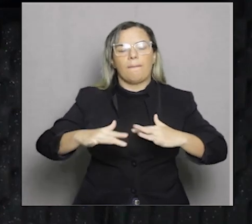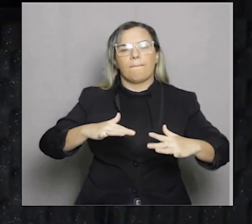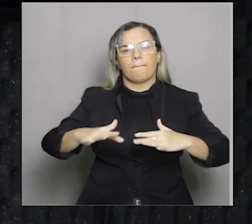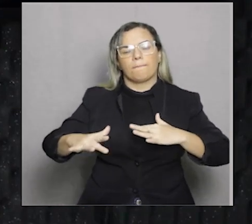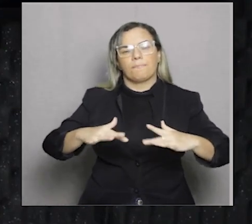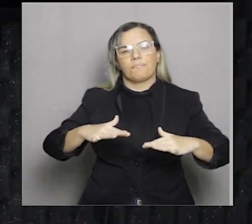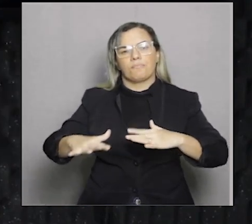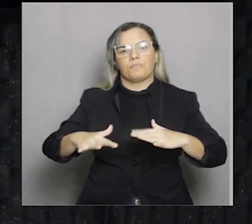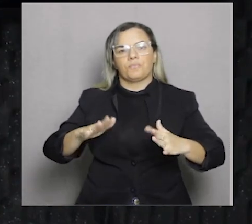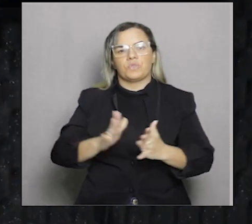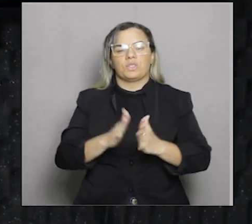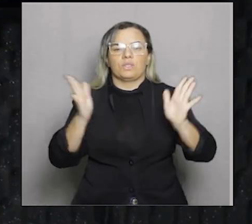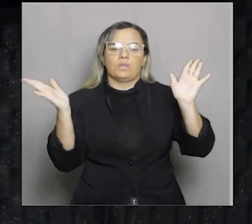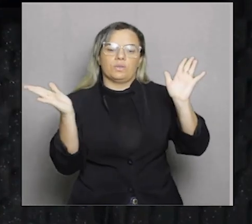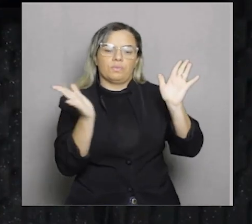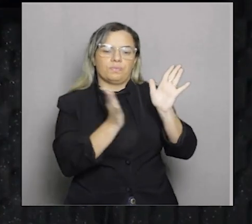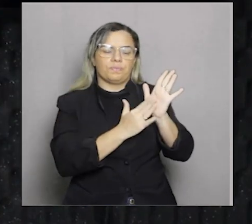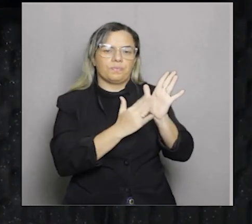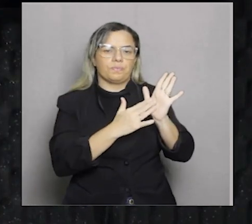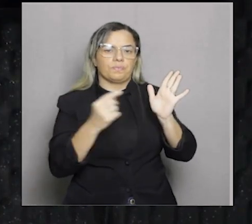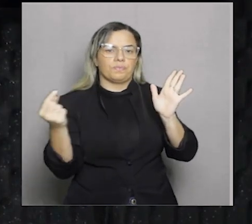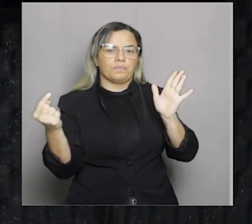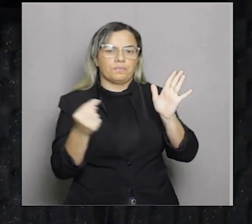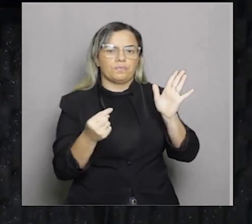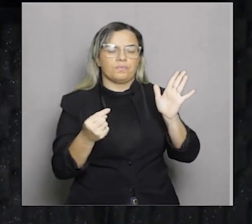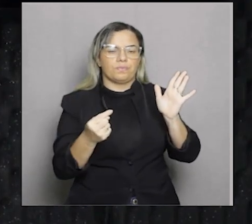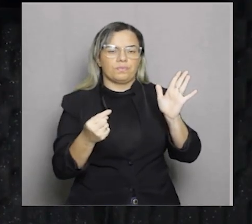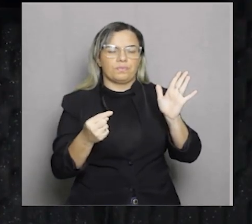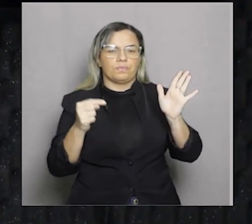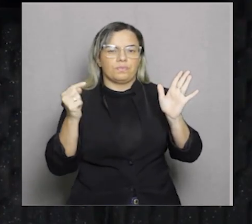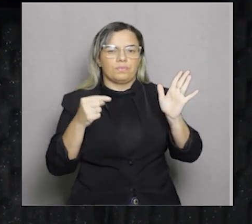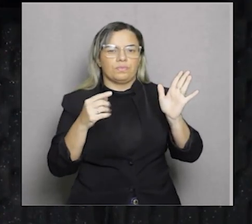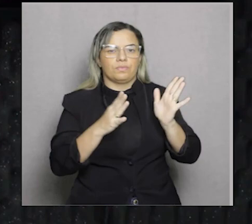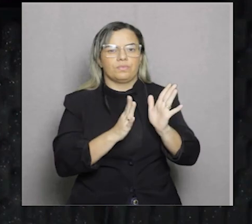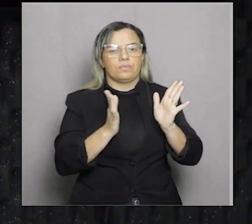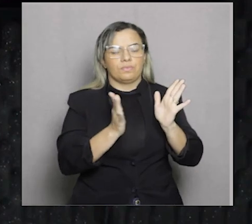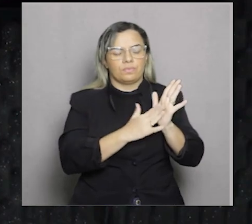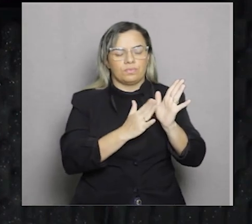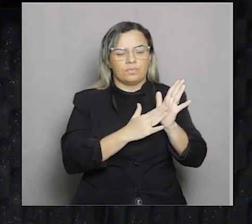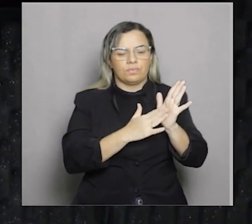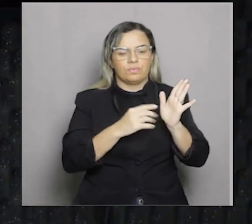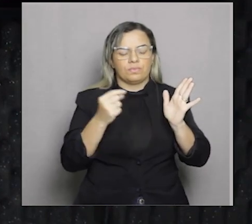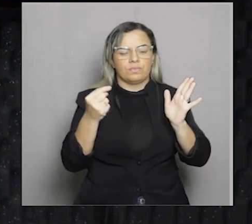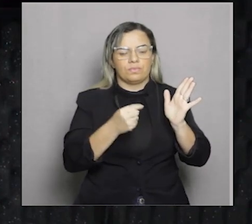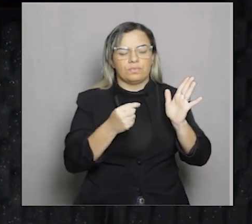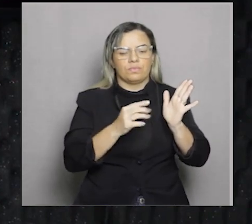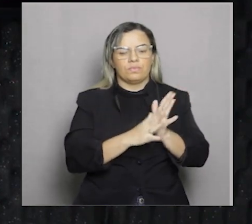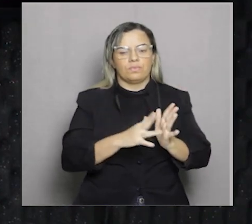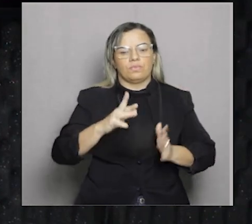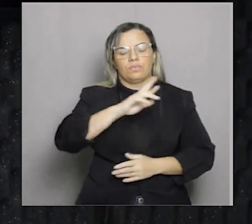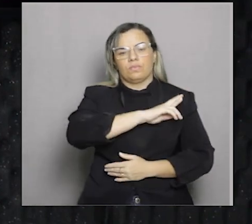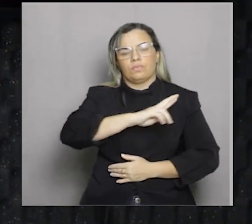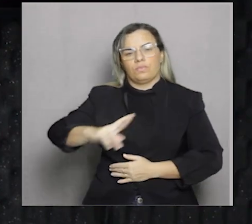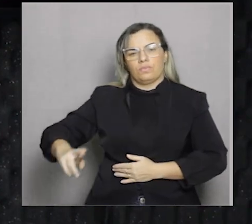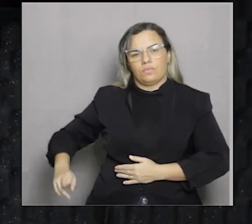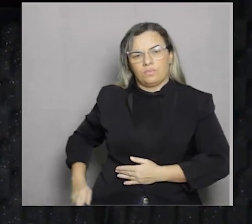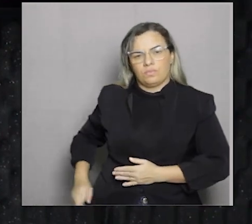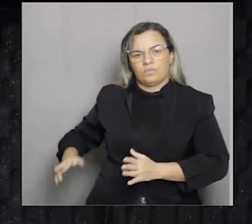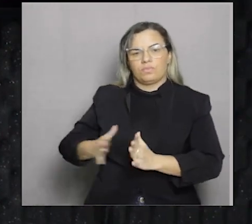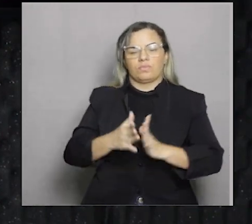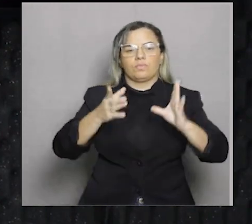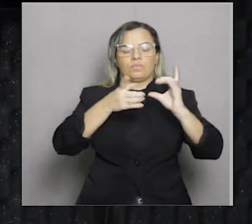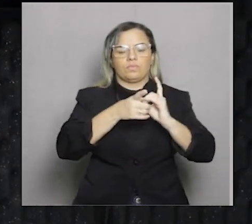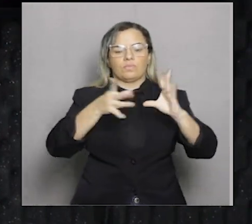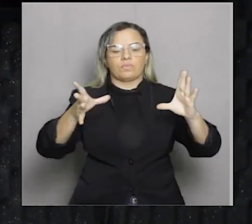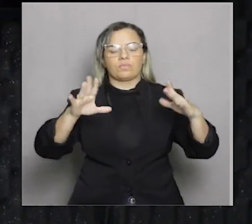é uma das suas propostas, que é uma proposta de uma república democrática,